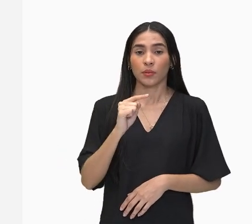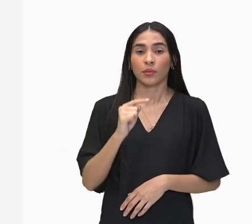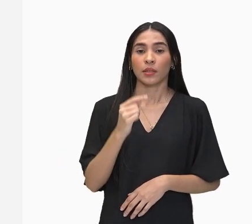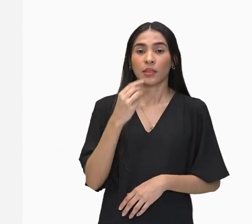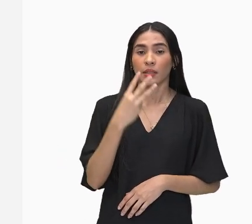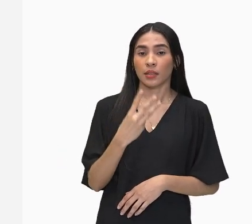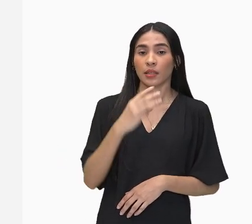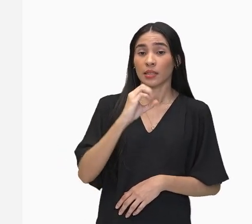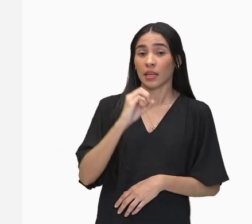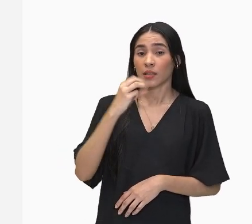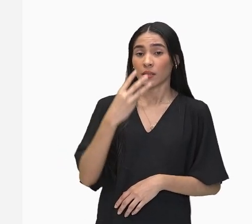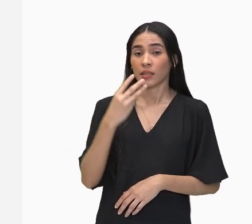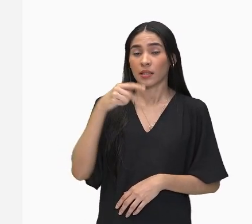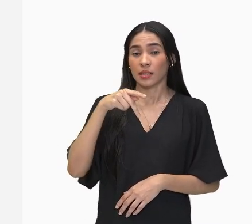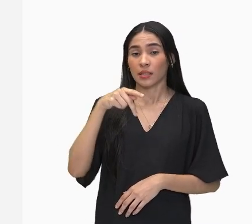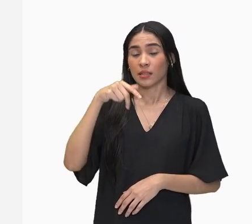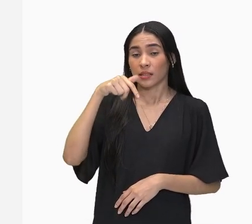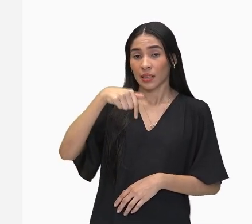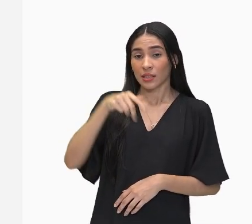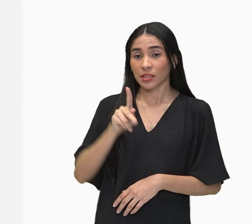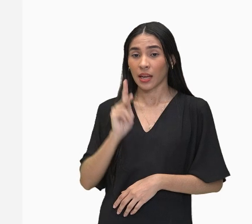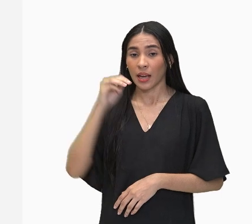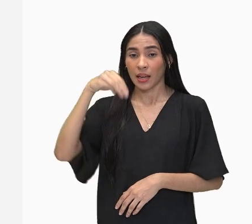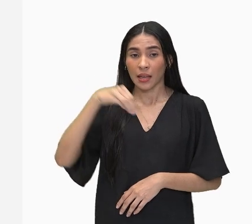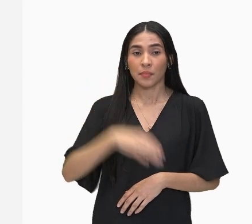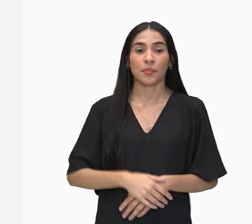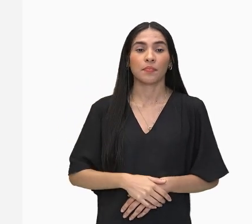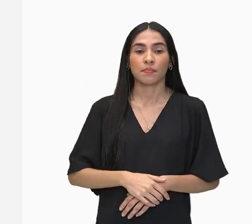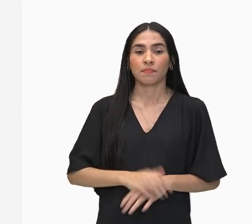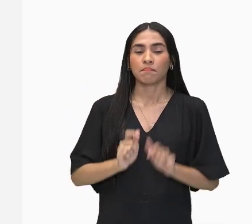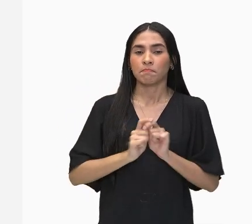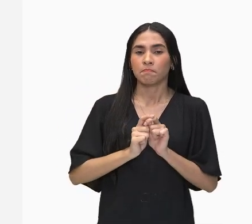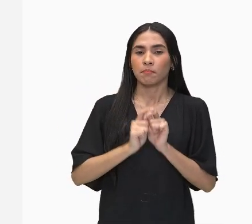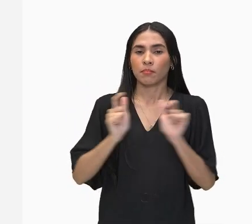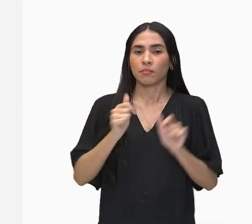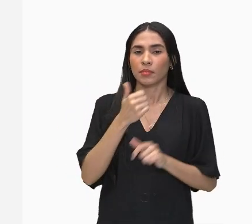22.037 quilômetros, né? E elas transportam cerca de